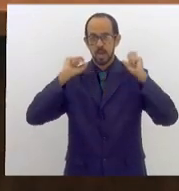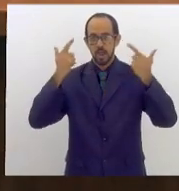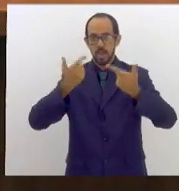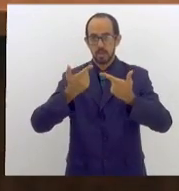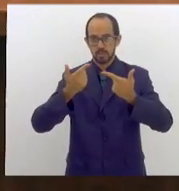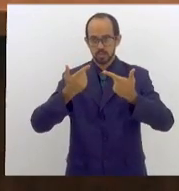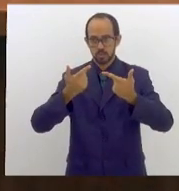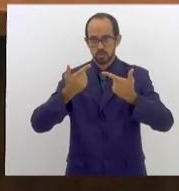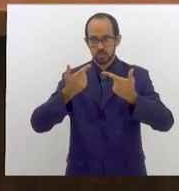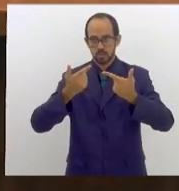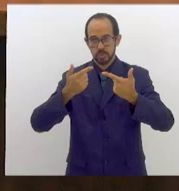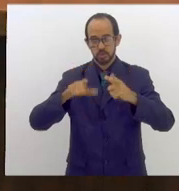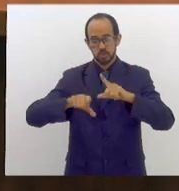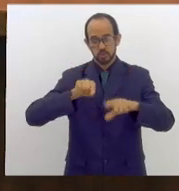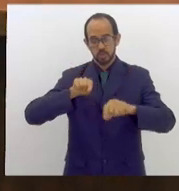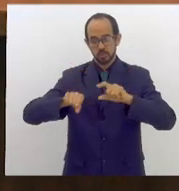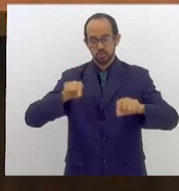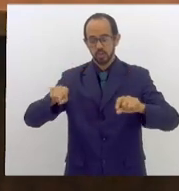opcionalmente